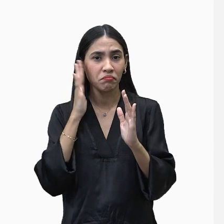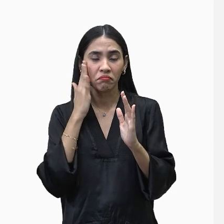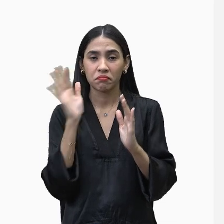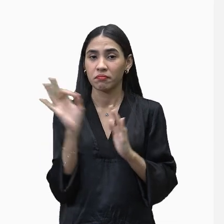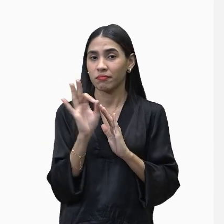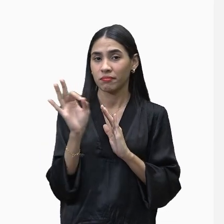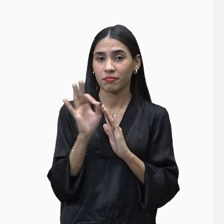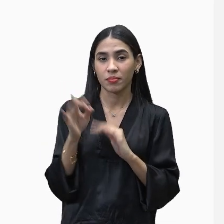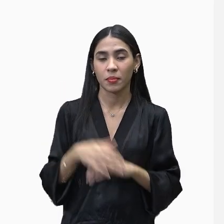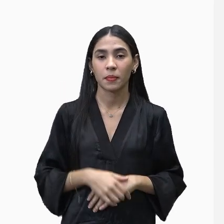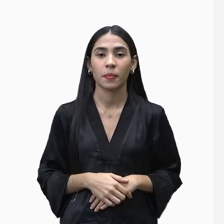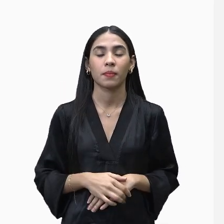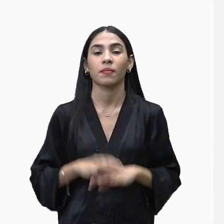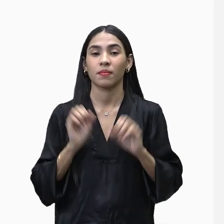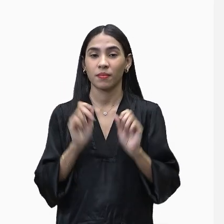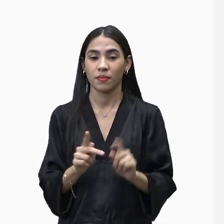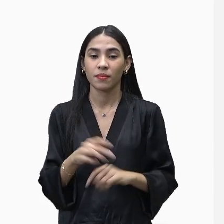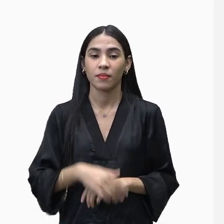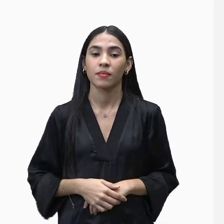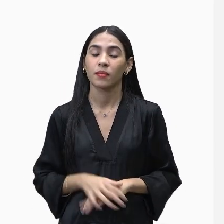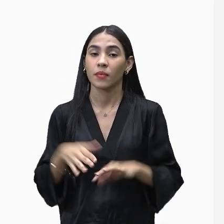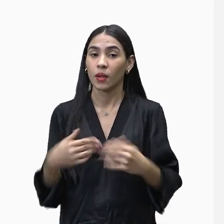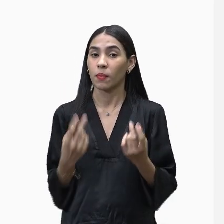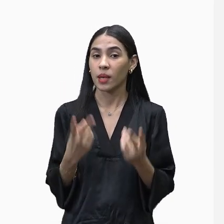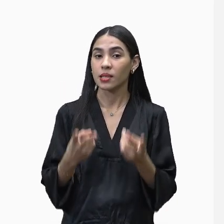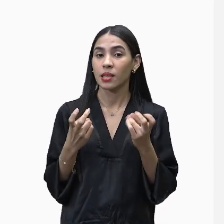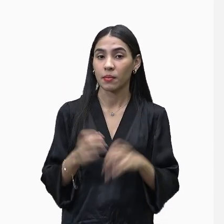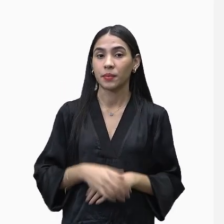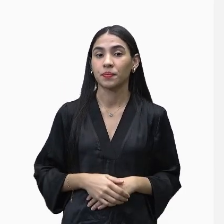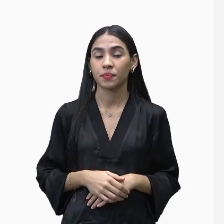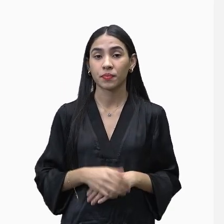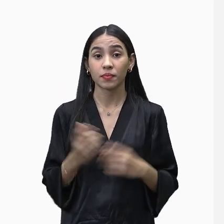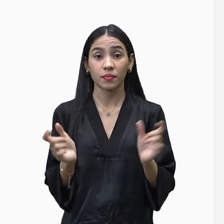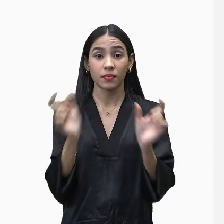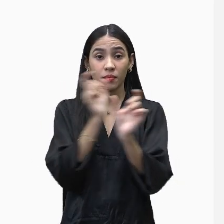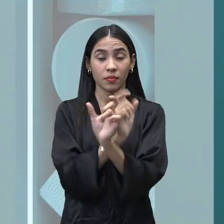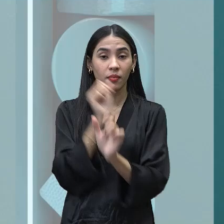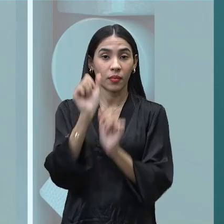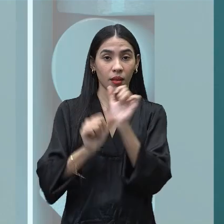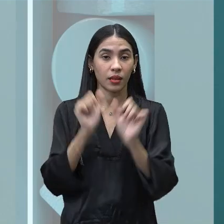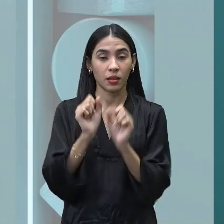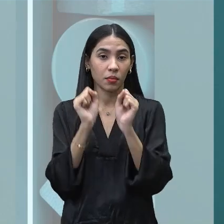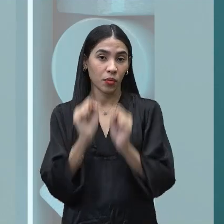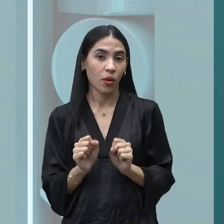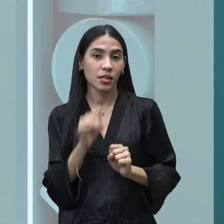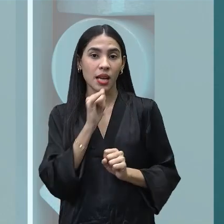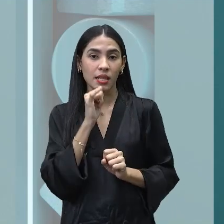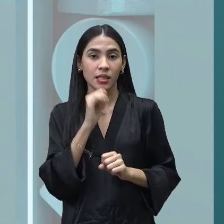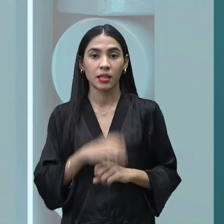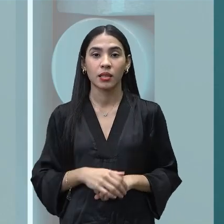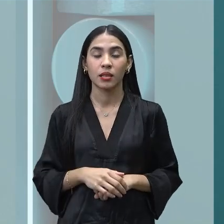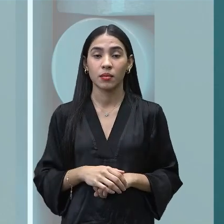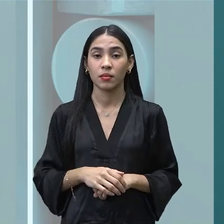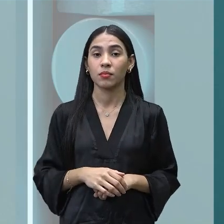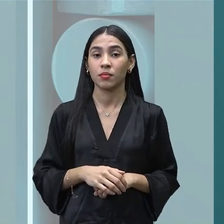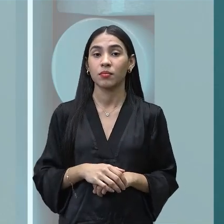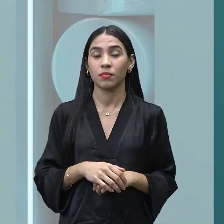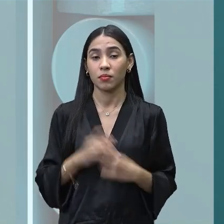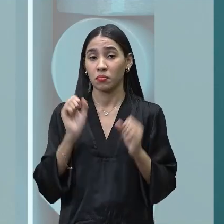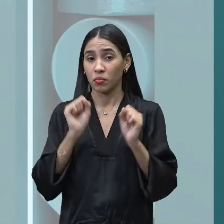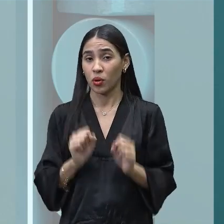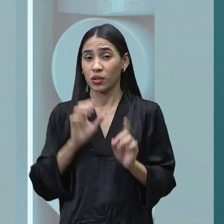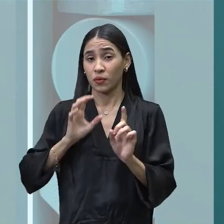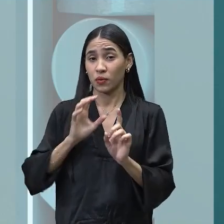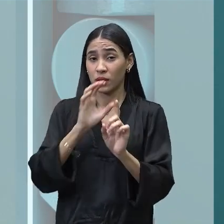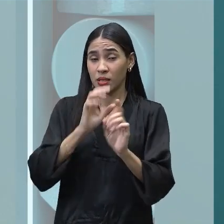primeiro momento. Ok, gente? Então, observem que essa inversão, ela pode ser uma inversão um tanto excessiva e brusca. Numa